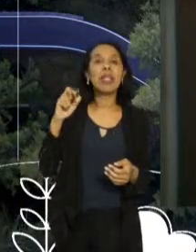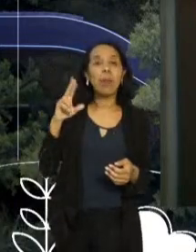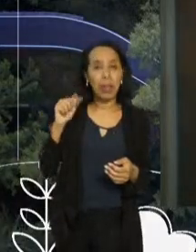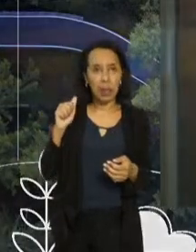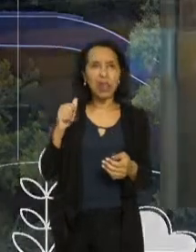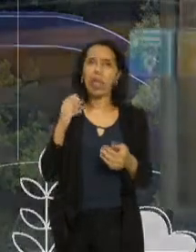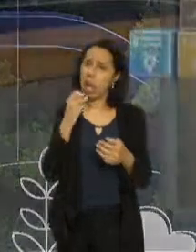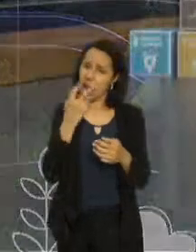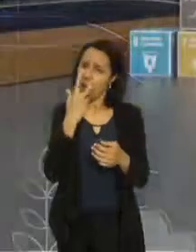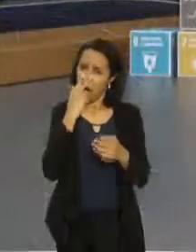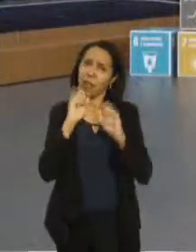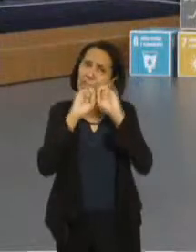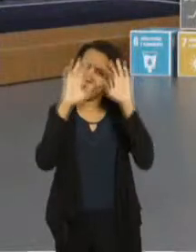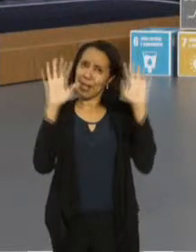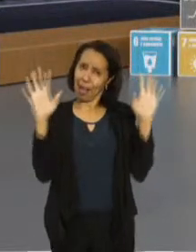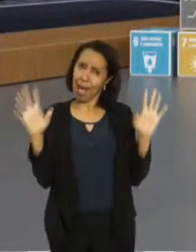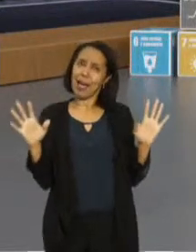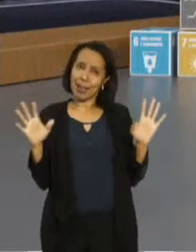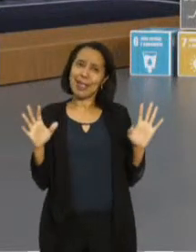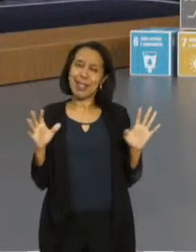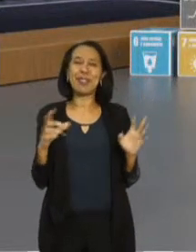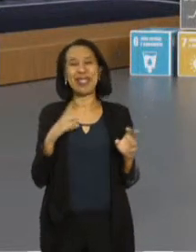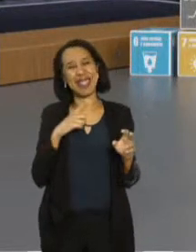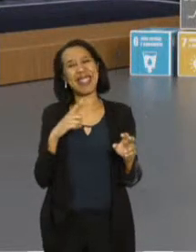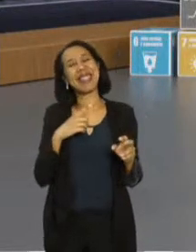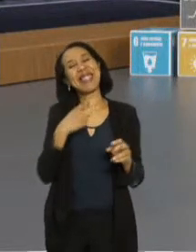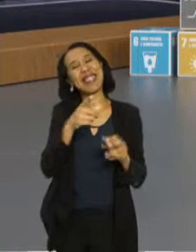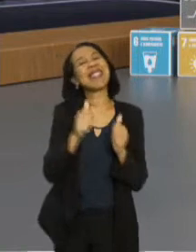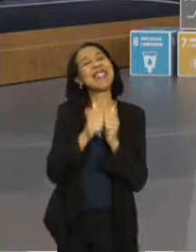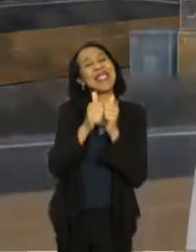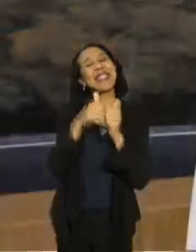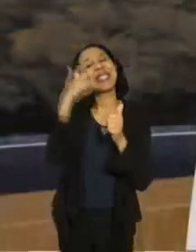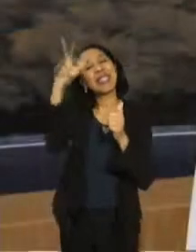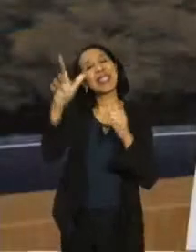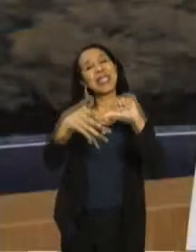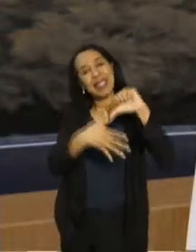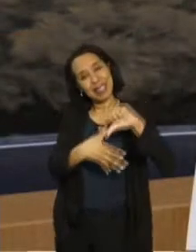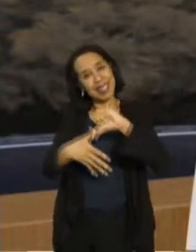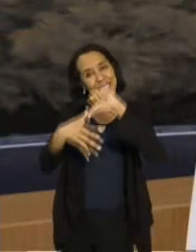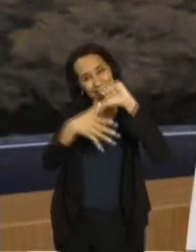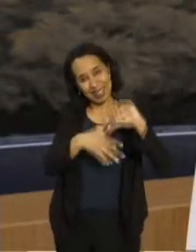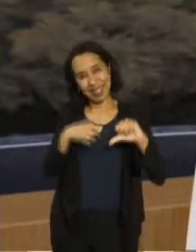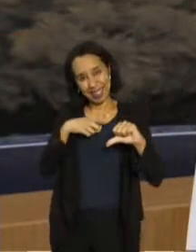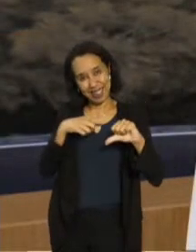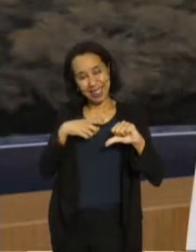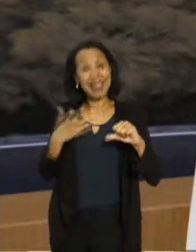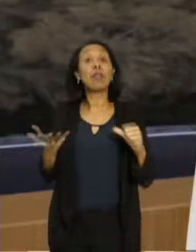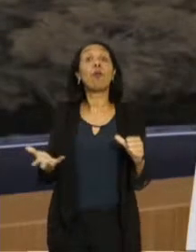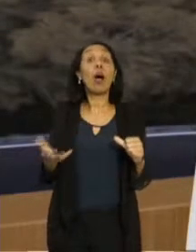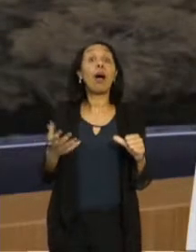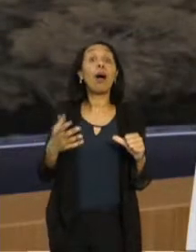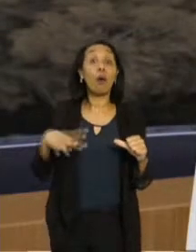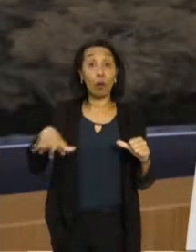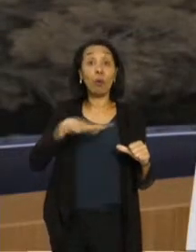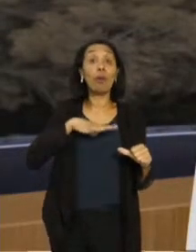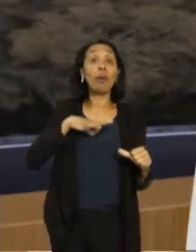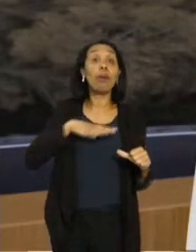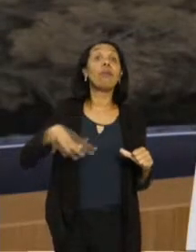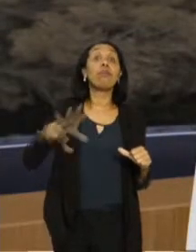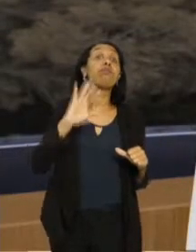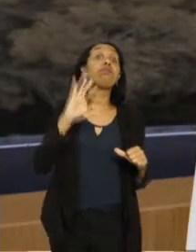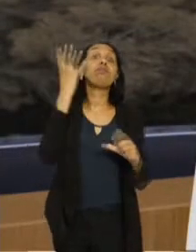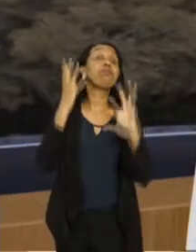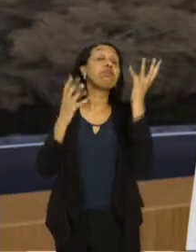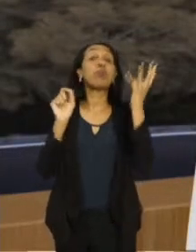que esclareceu bastante. Realmente, você que está acompanhando a gente em outros países da América Latina, qual sua cidade? O que está acontecendo